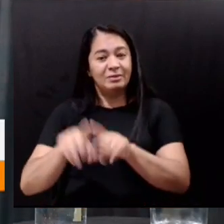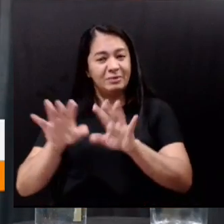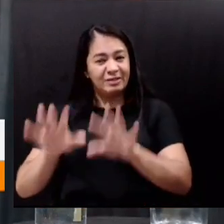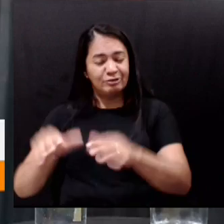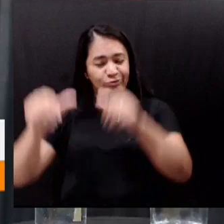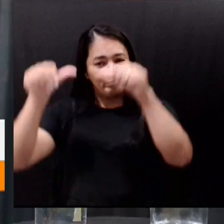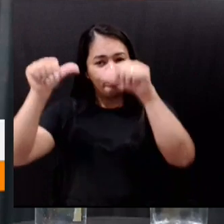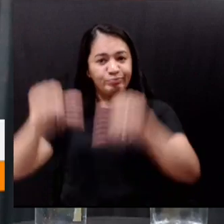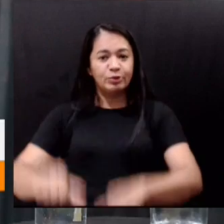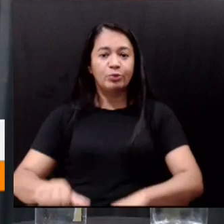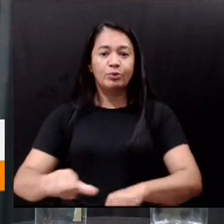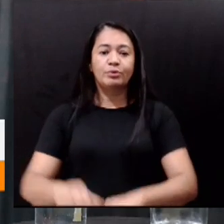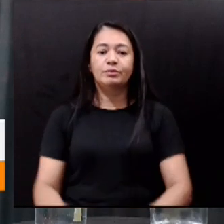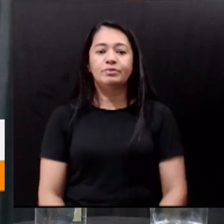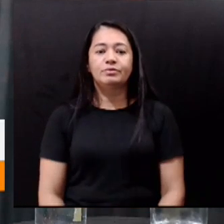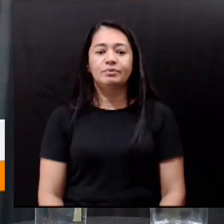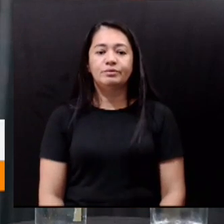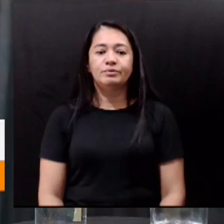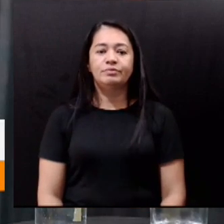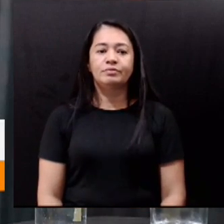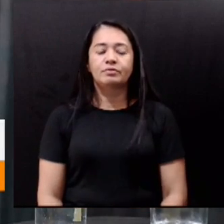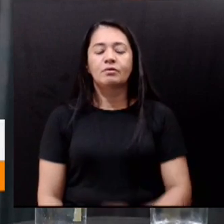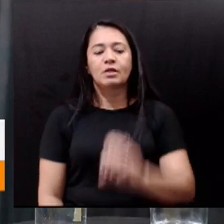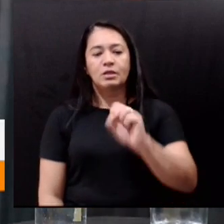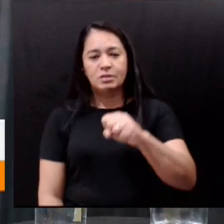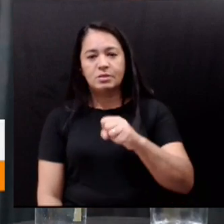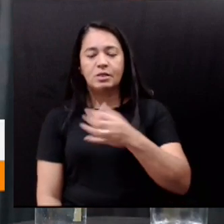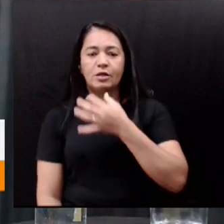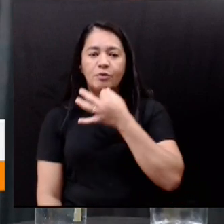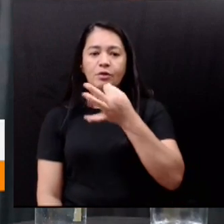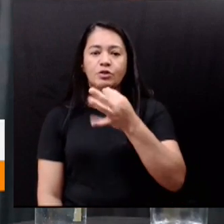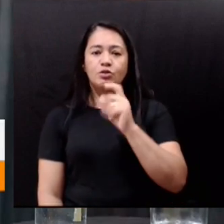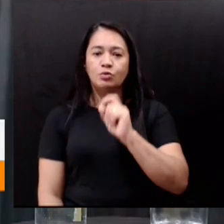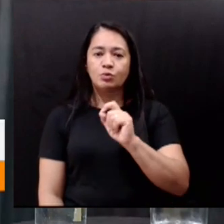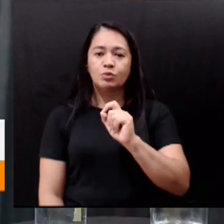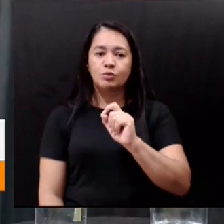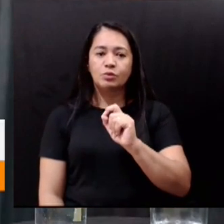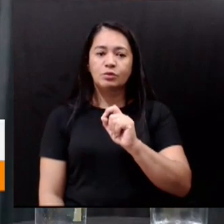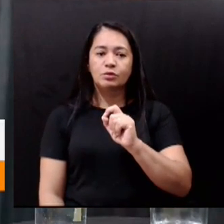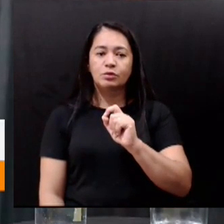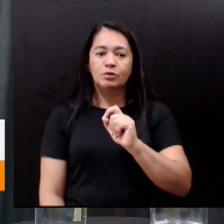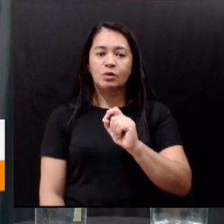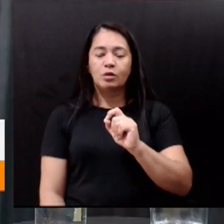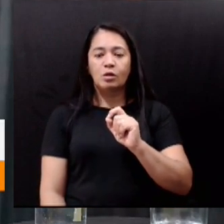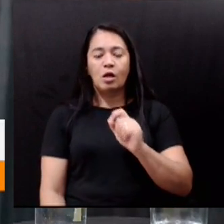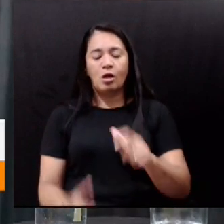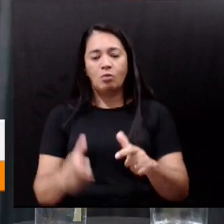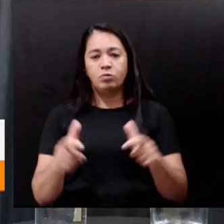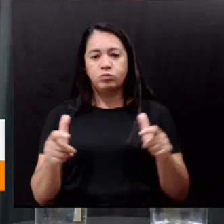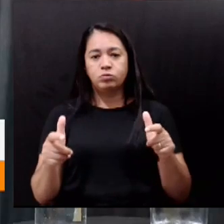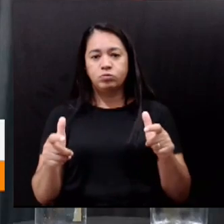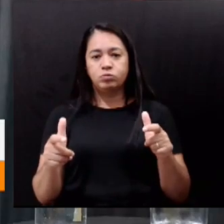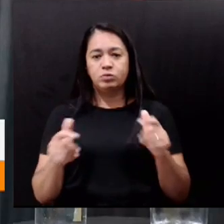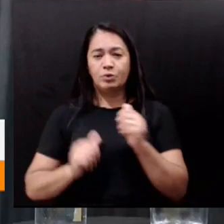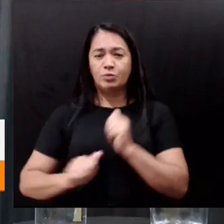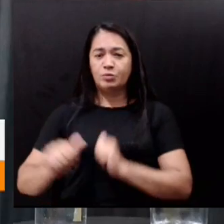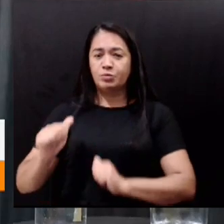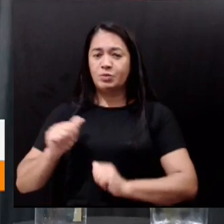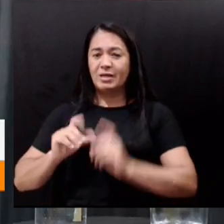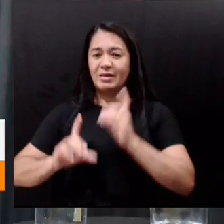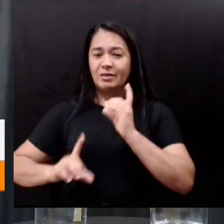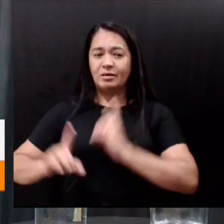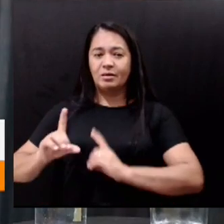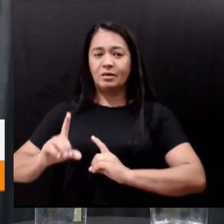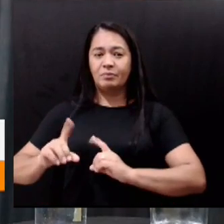significativa, né? Então, sim, eu acredito que esse é um fator que foi bastante determinante aí para o aumento dos casos de ansiedade e depressão, não só pelo isolamento